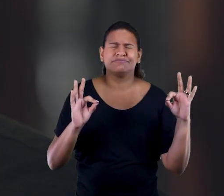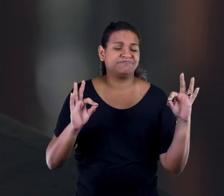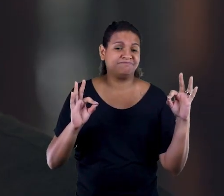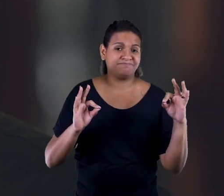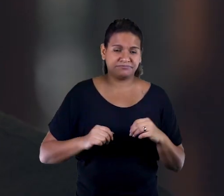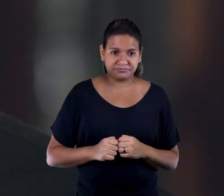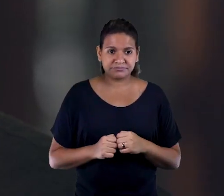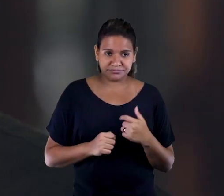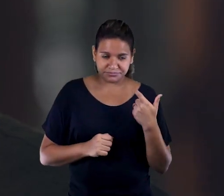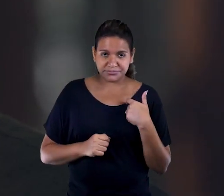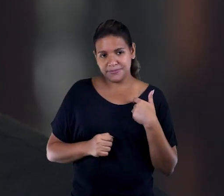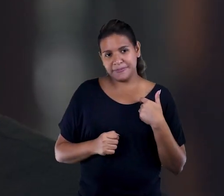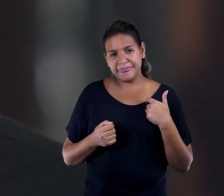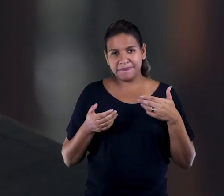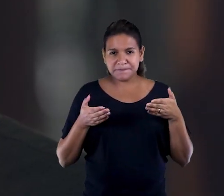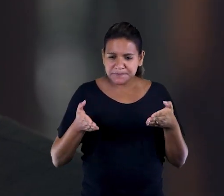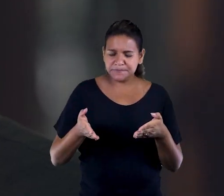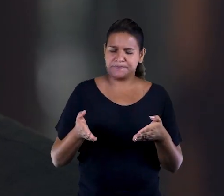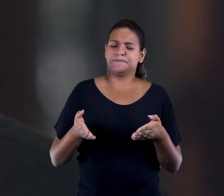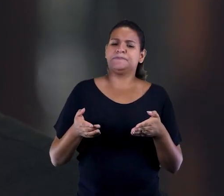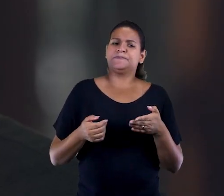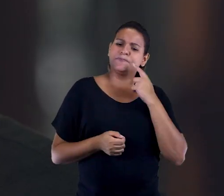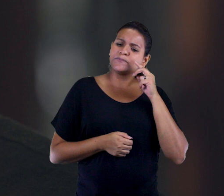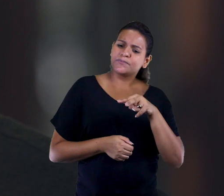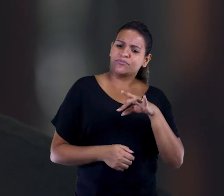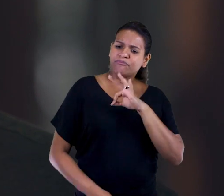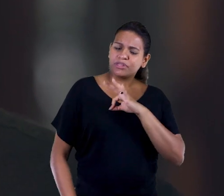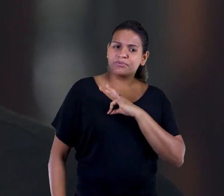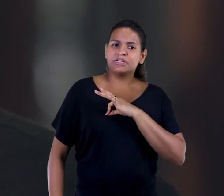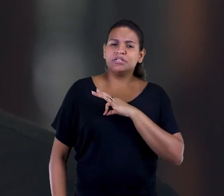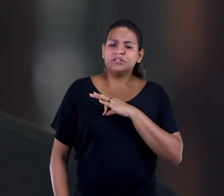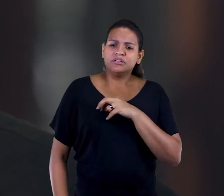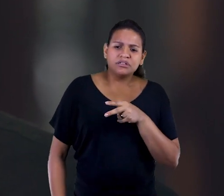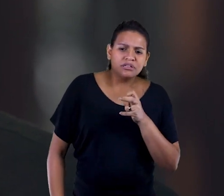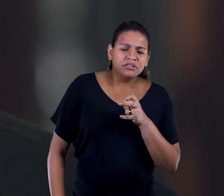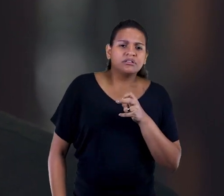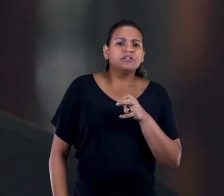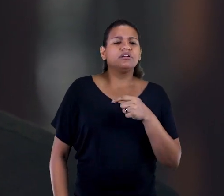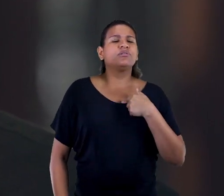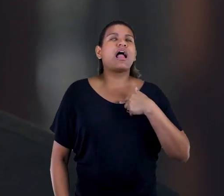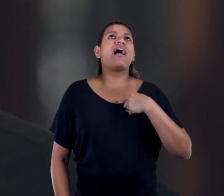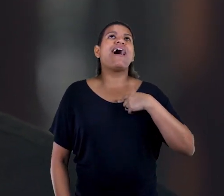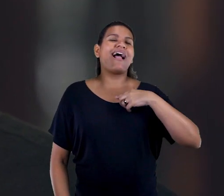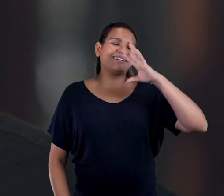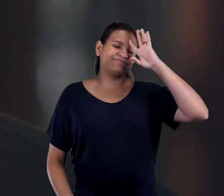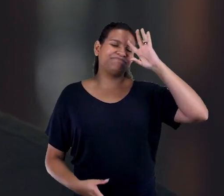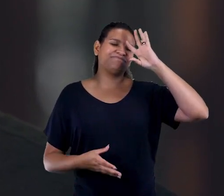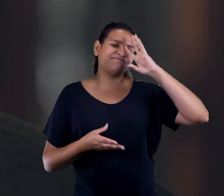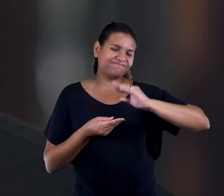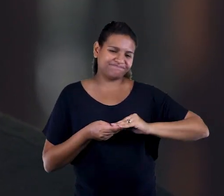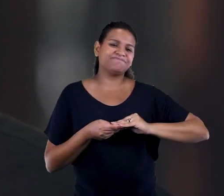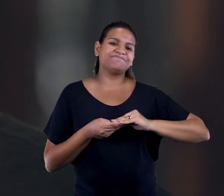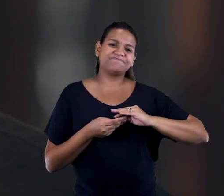horrorosas. Quando eu cheguei ali no sítio, que eu vi a polícia, que eu comecei a tomar conhecimento, entender o